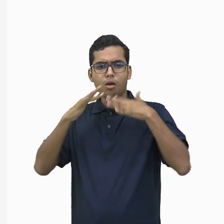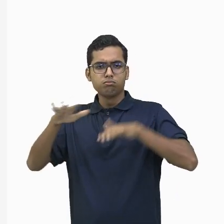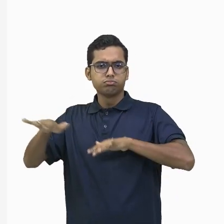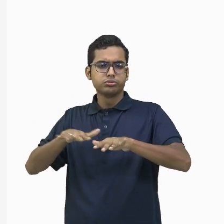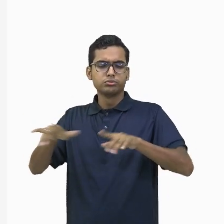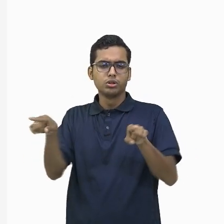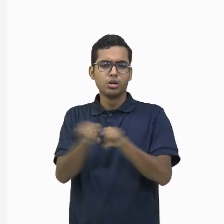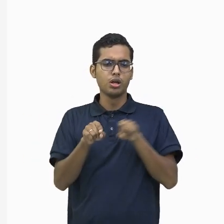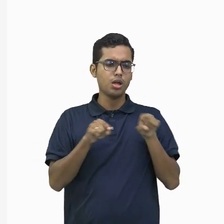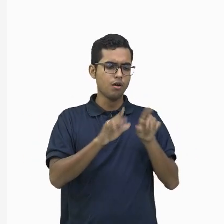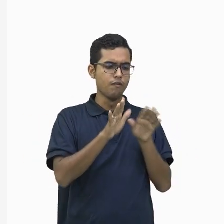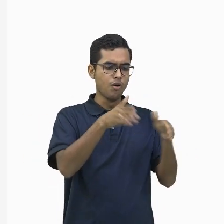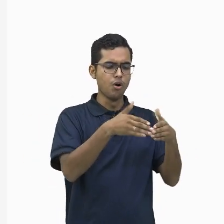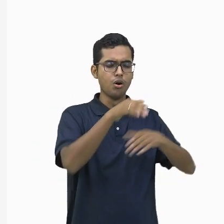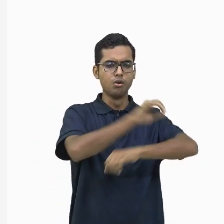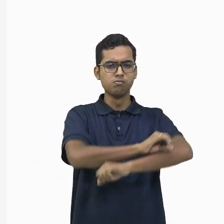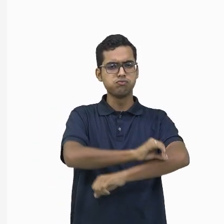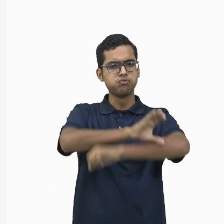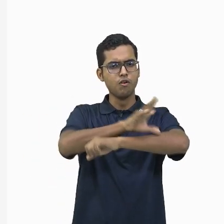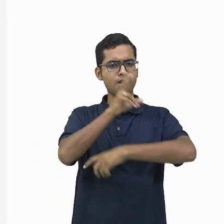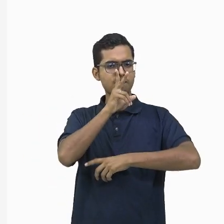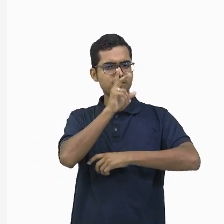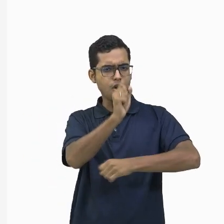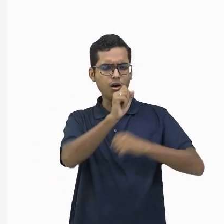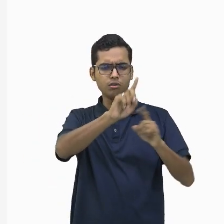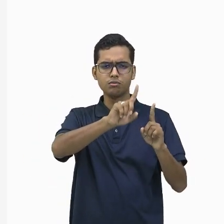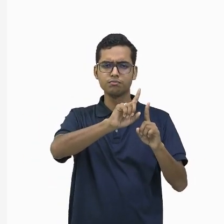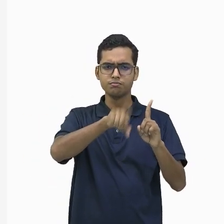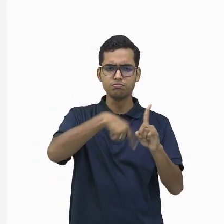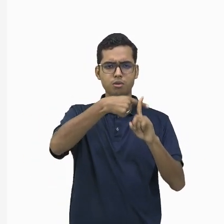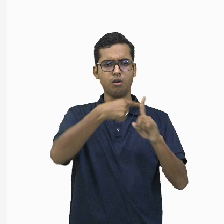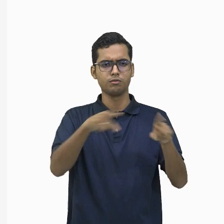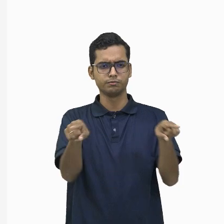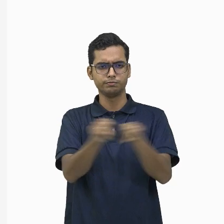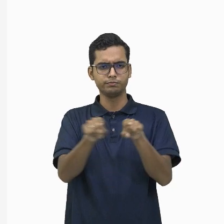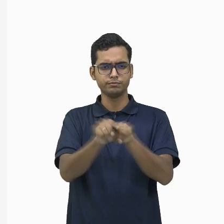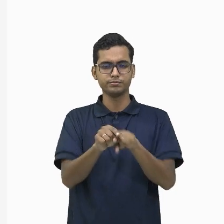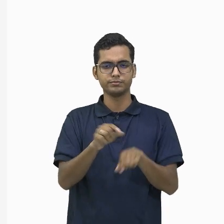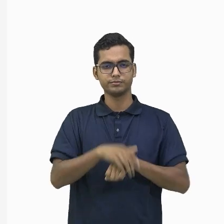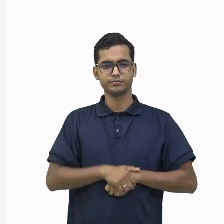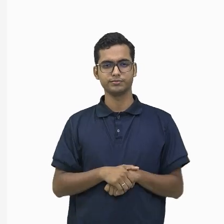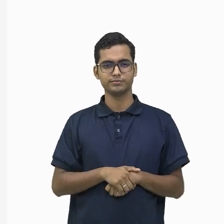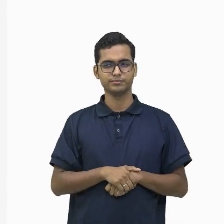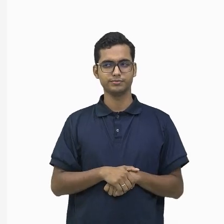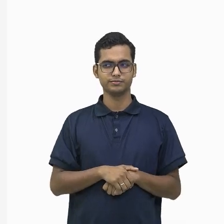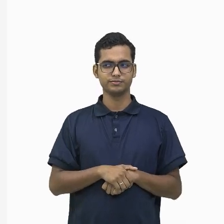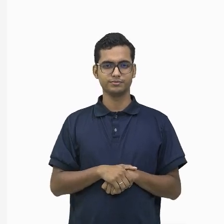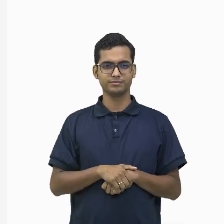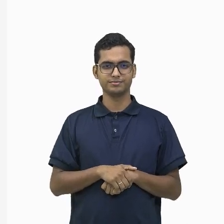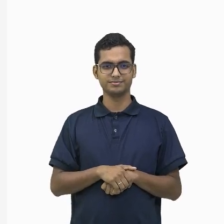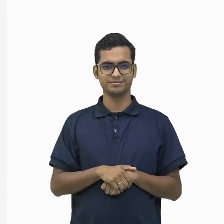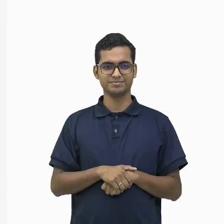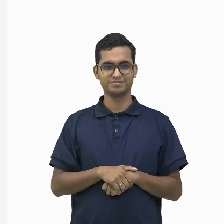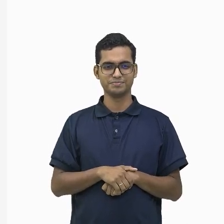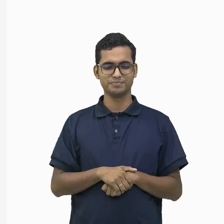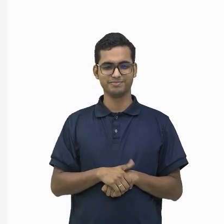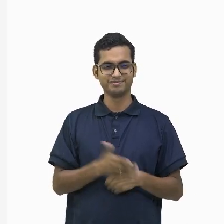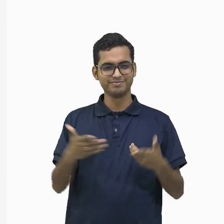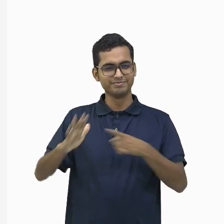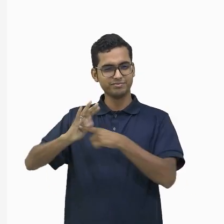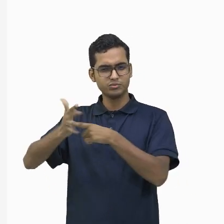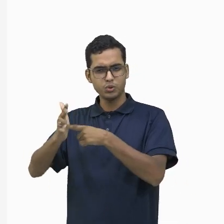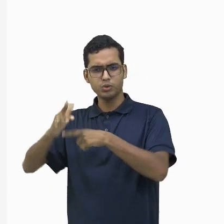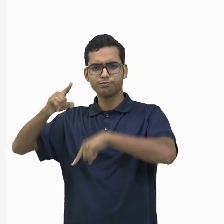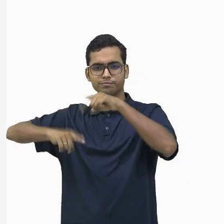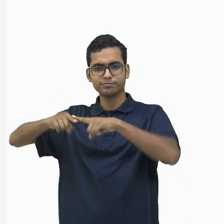da hipertrofia, do ganho de força, tá bom? Olhando no aspecto dos equipamentos, na